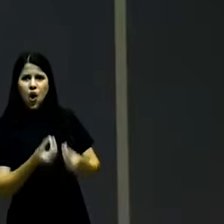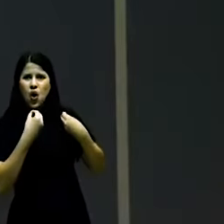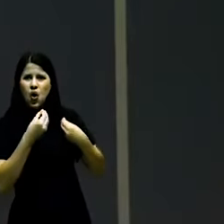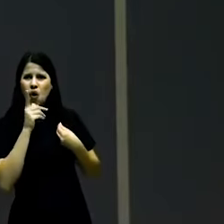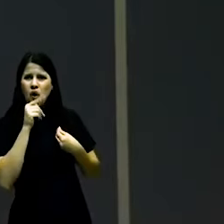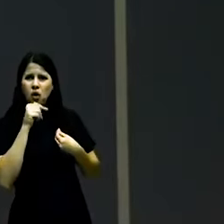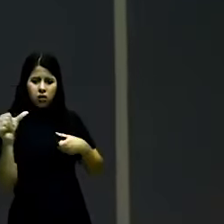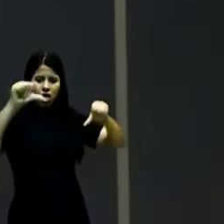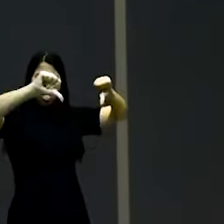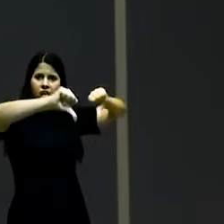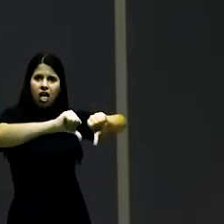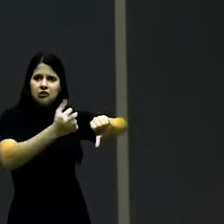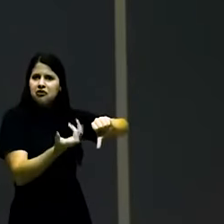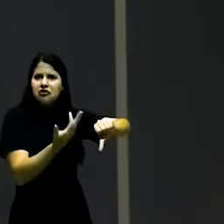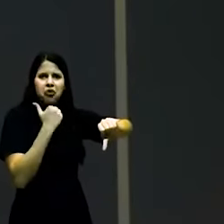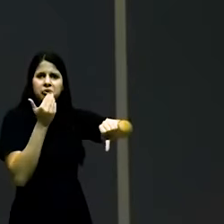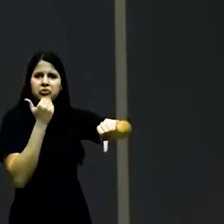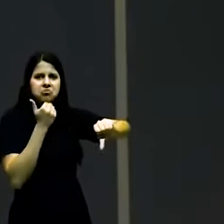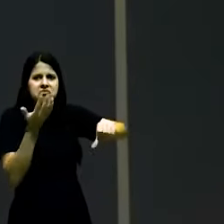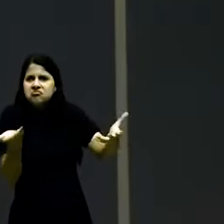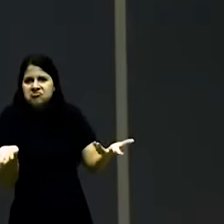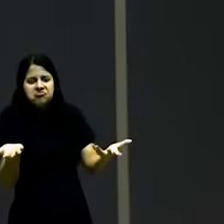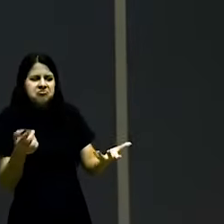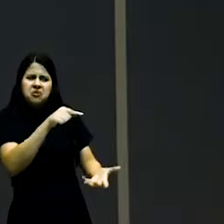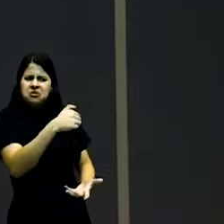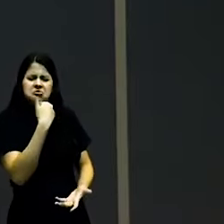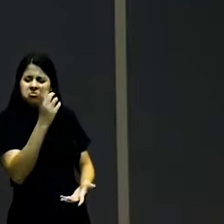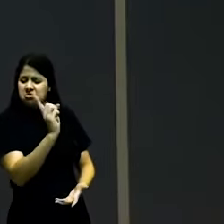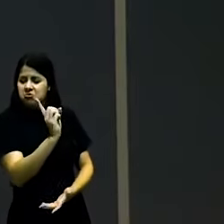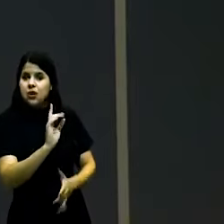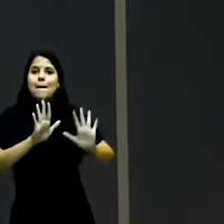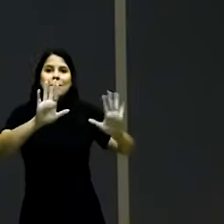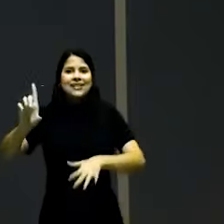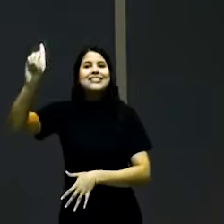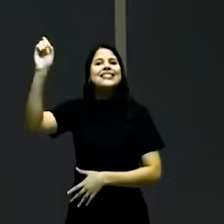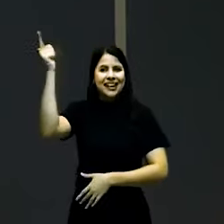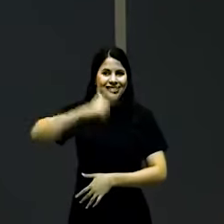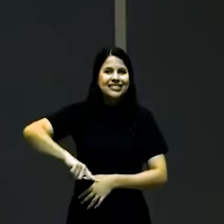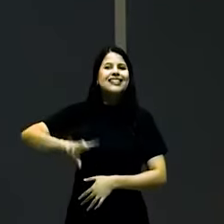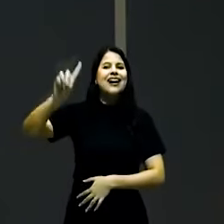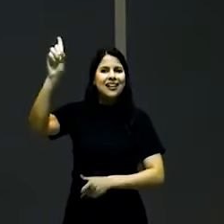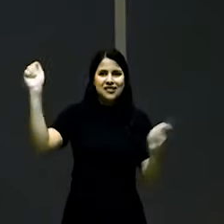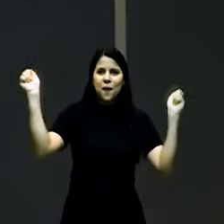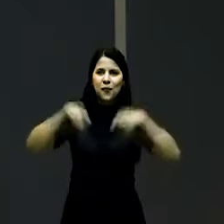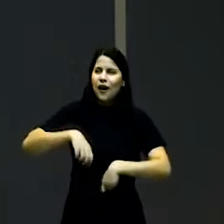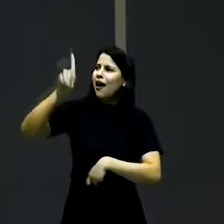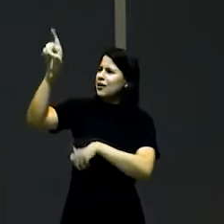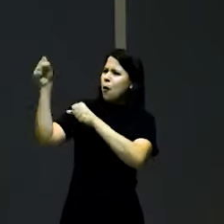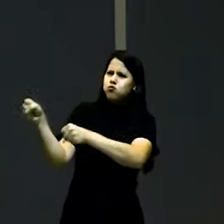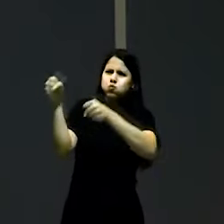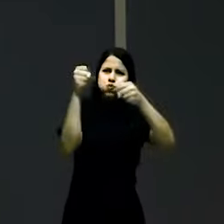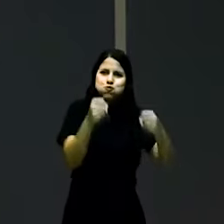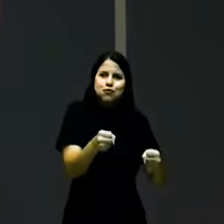fogo, quanto mais agora no molhado. Mas o nosso Deus é o Deus Todo-Poderoso.